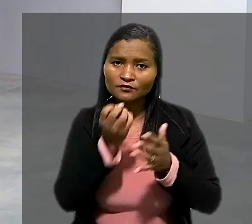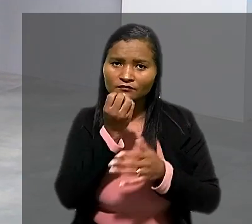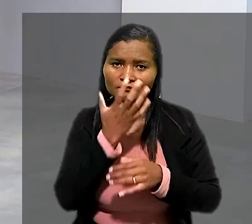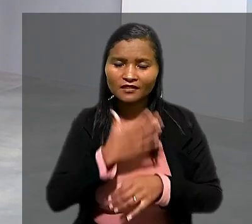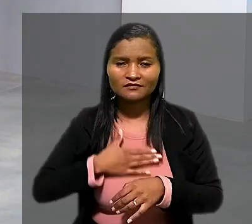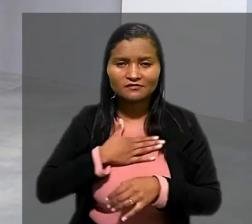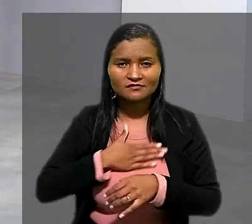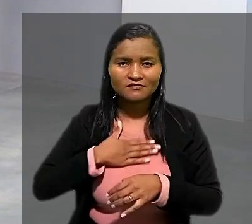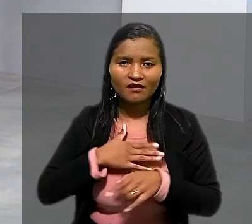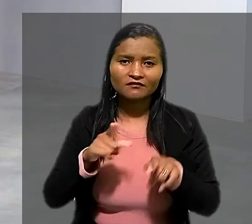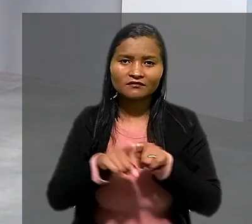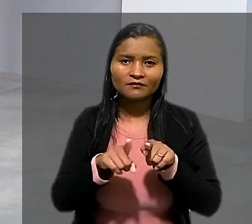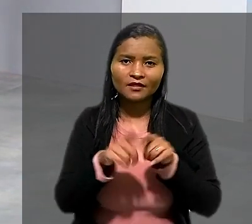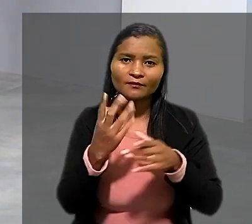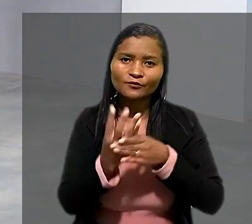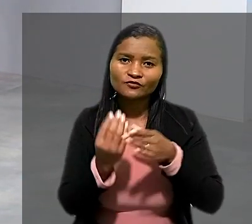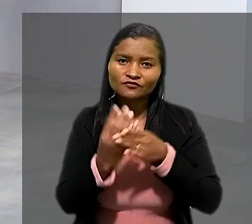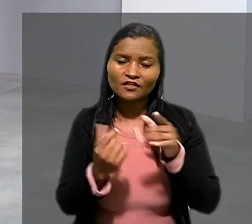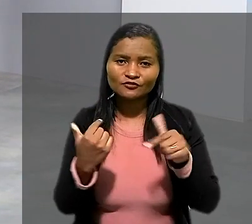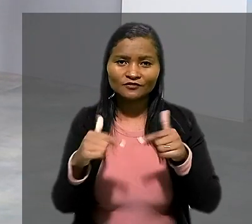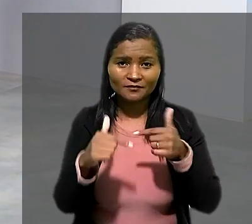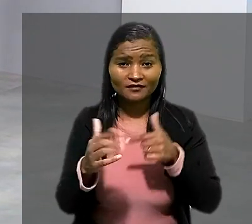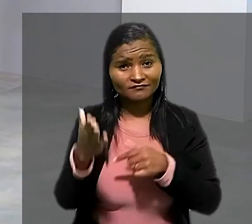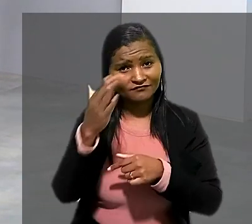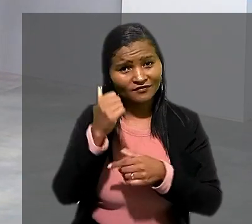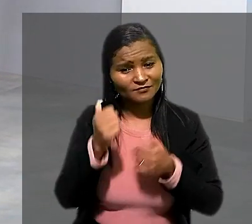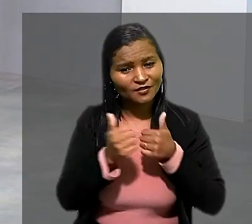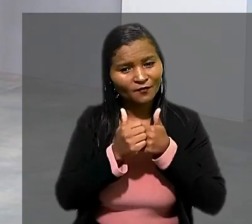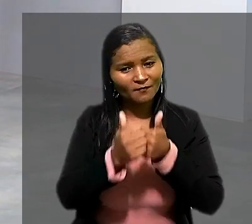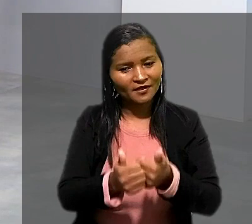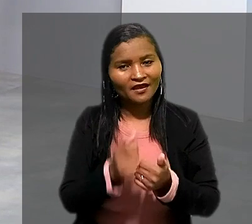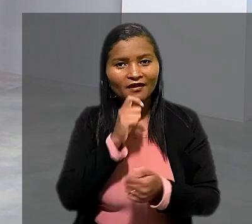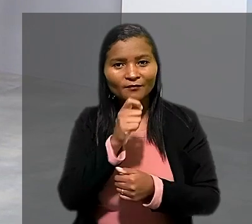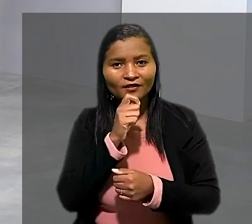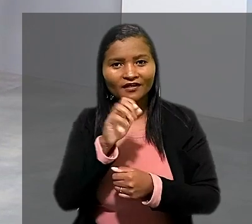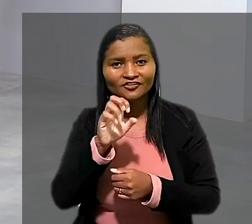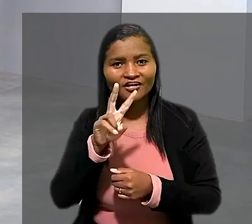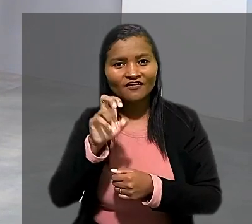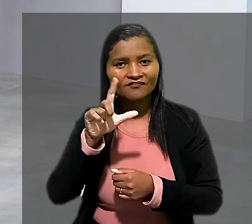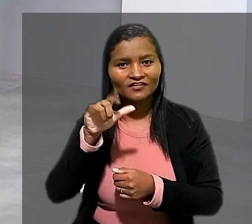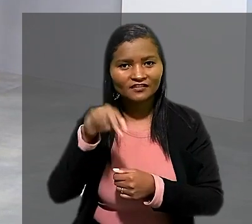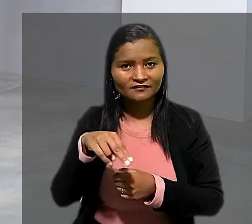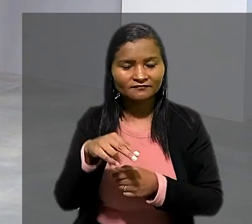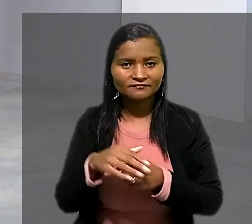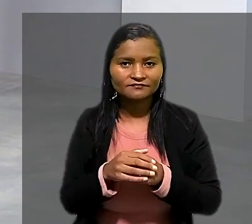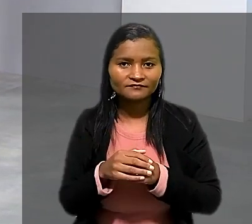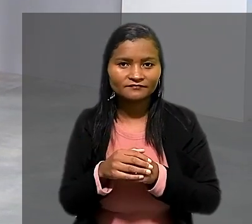para a promoção do bem-estar e para a produtividade no trabalho. Vamos acompanhar a reportagem de Evelyn Araújo.